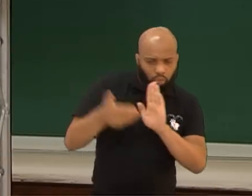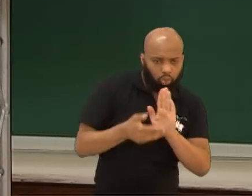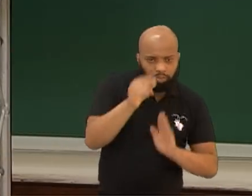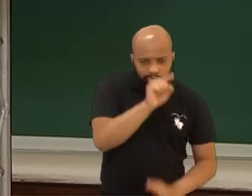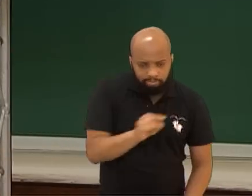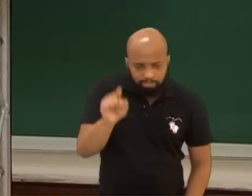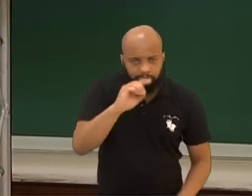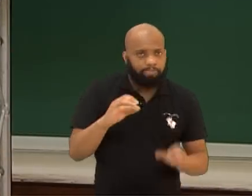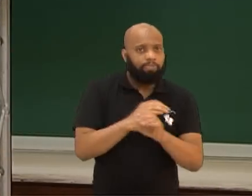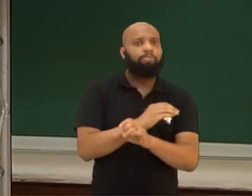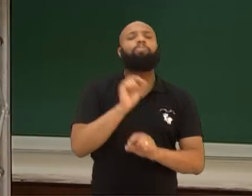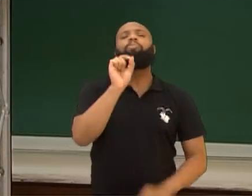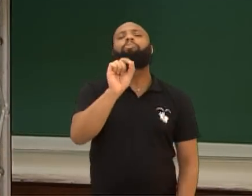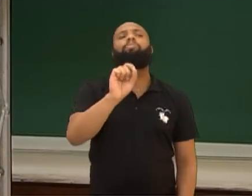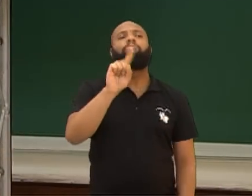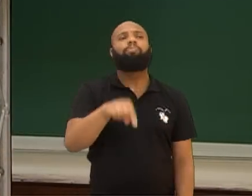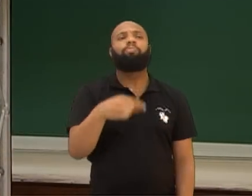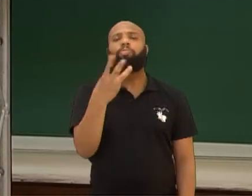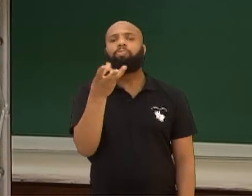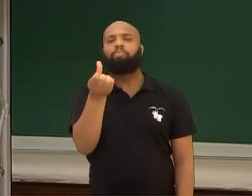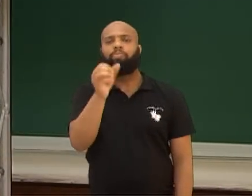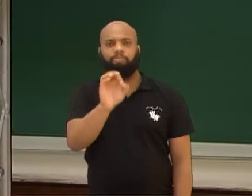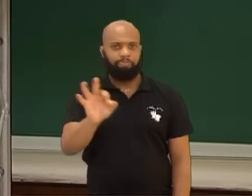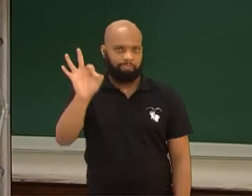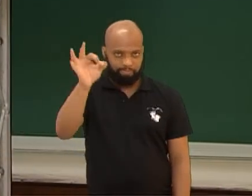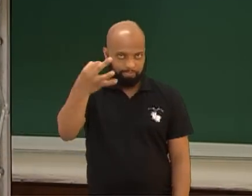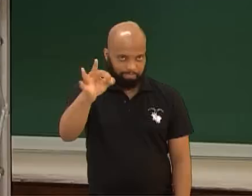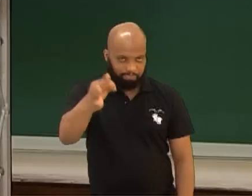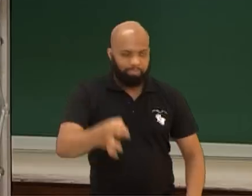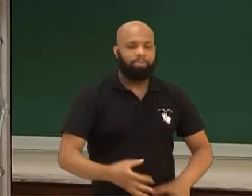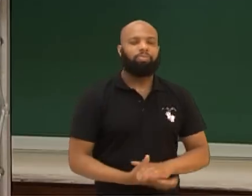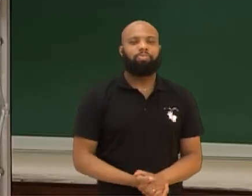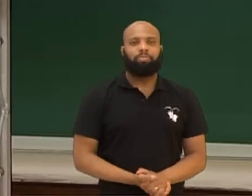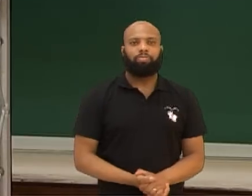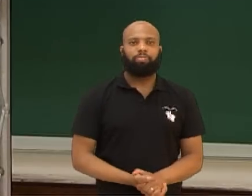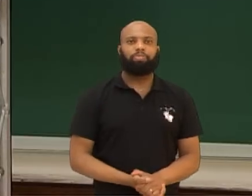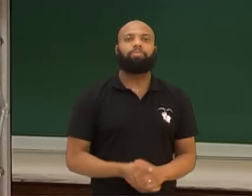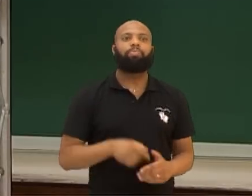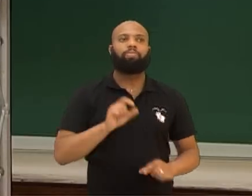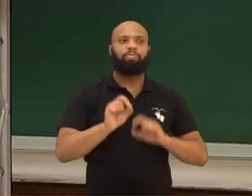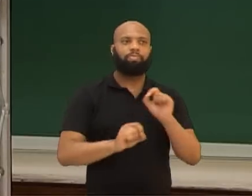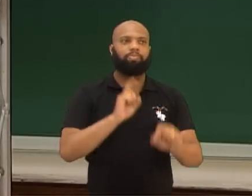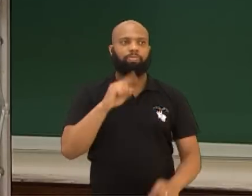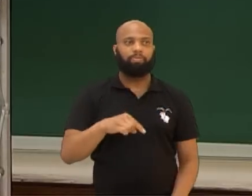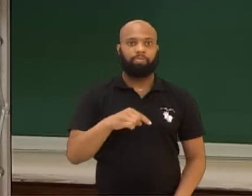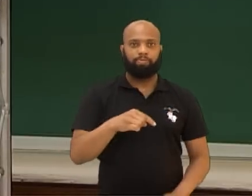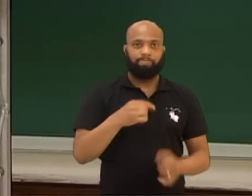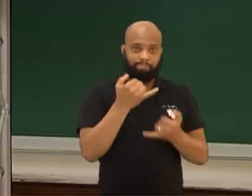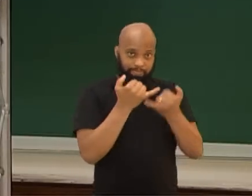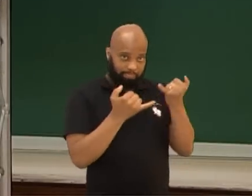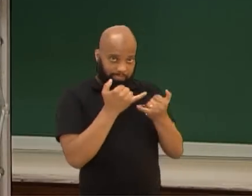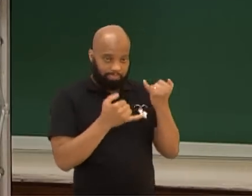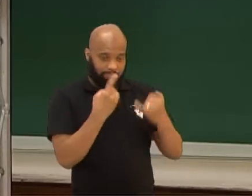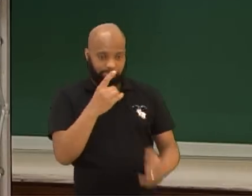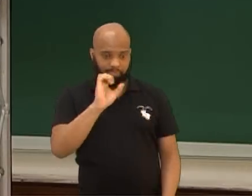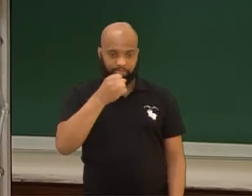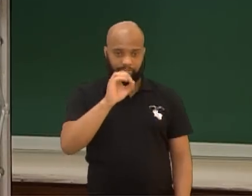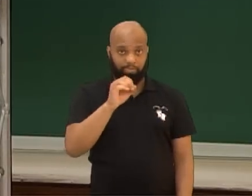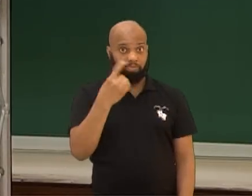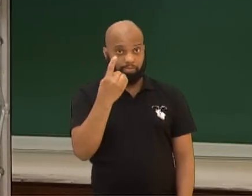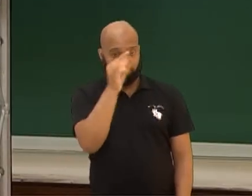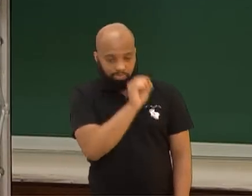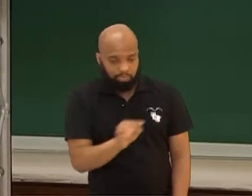quanto que mede essa volta completa? Ela mede 360 graus. Meia volta, 180. Uma volta